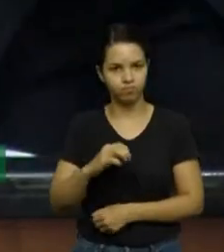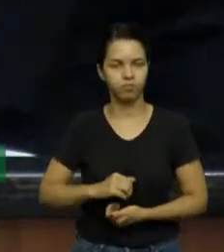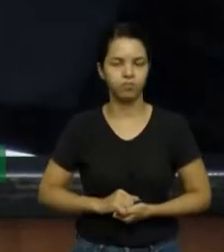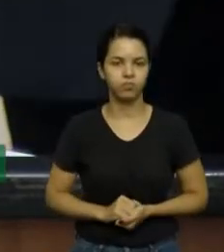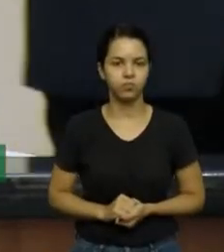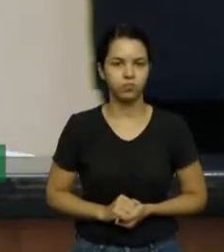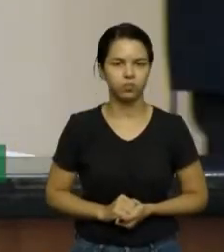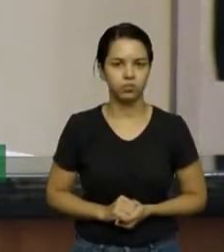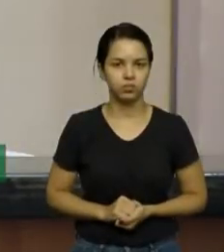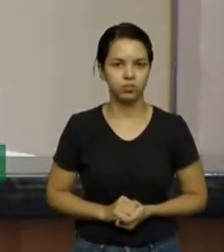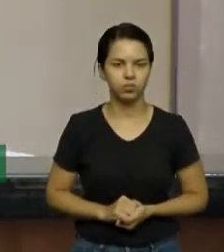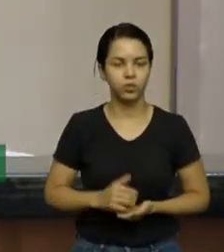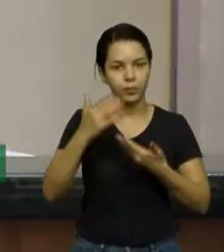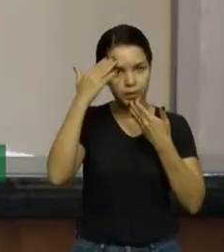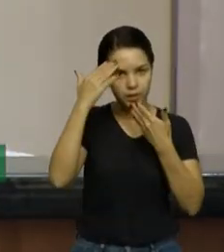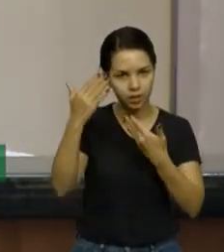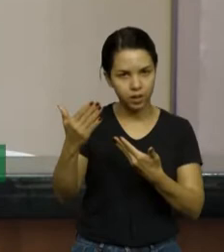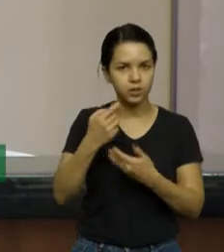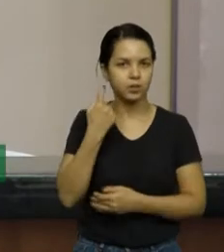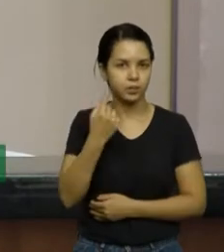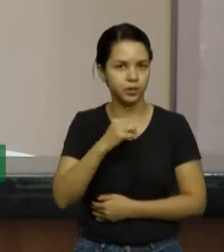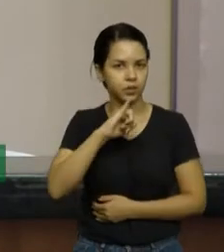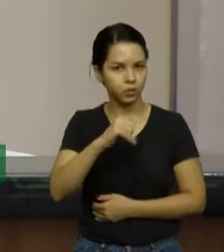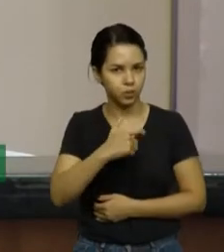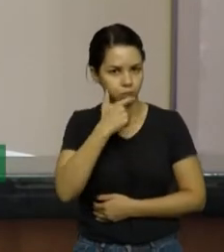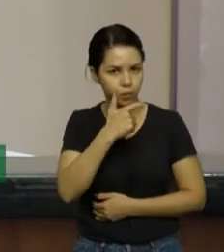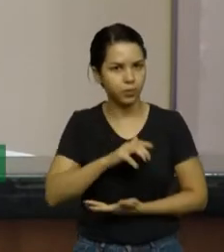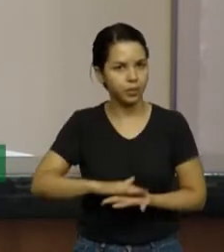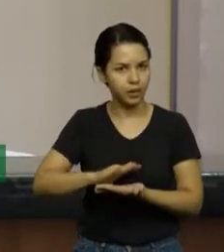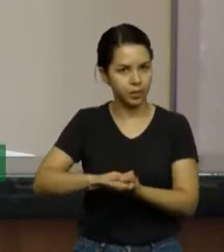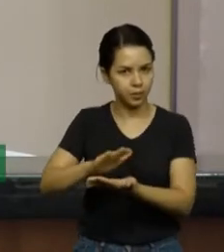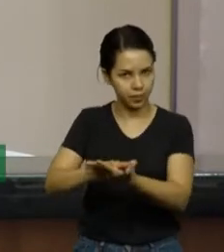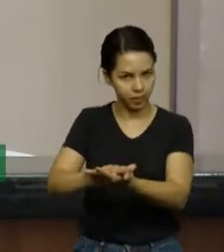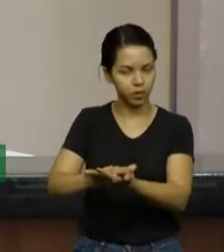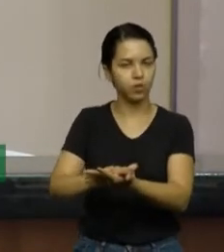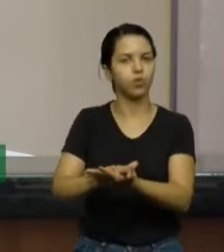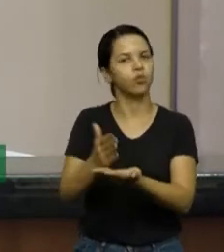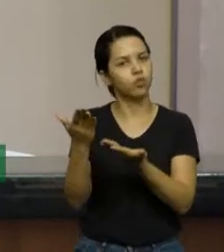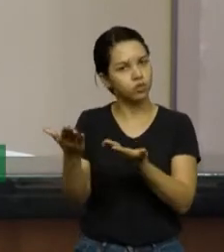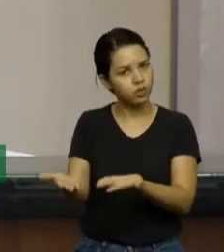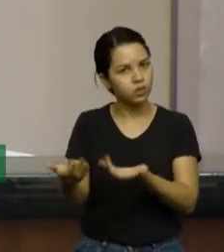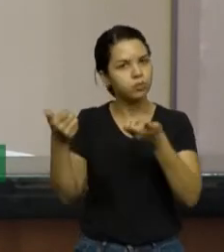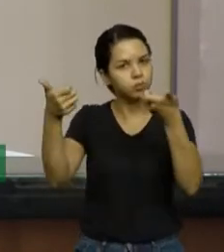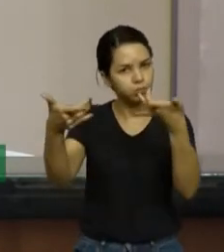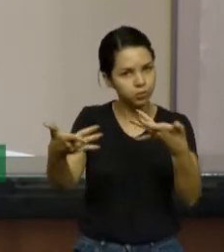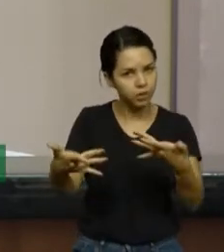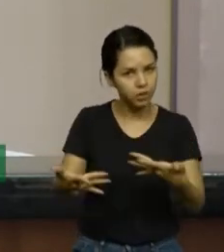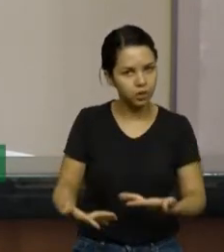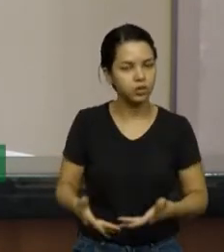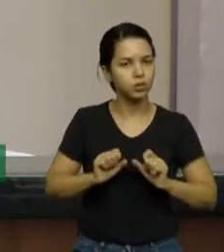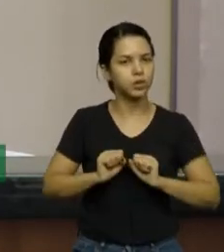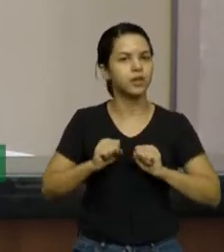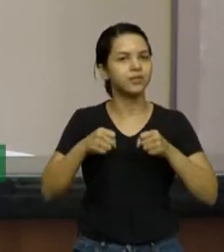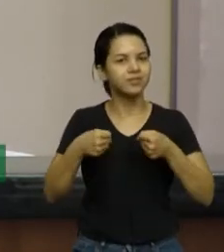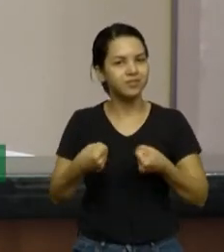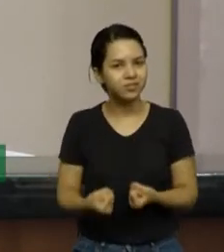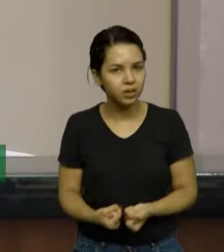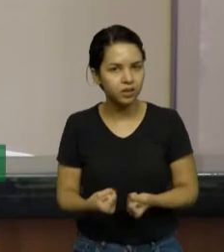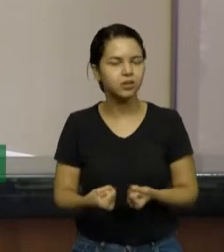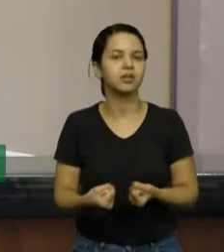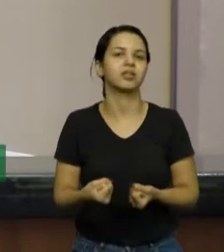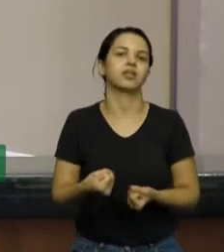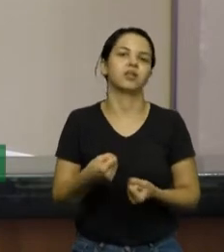Obrigado, deputado Gerre, parabéns pelo seu posicionamento e defesa aí